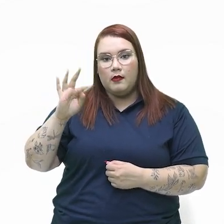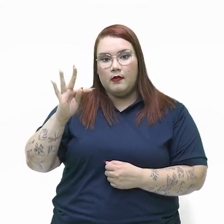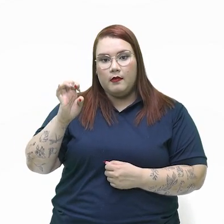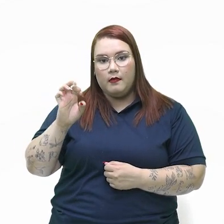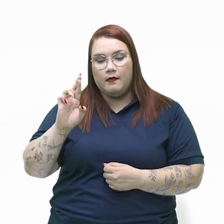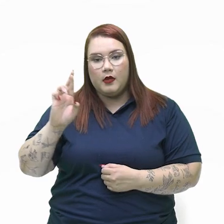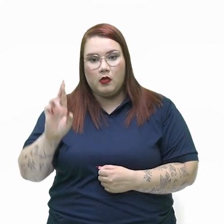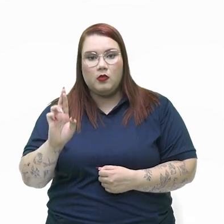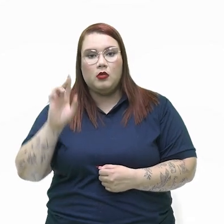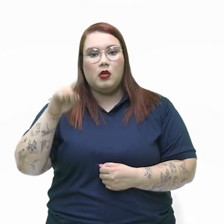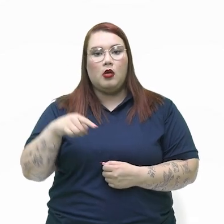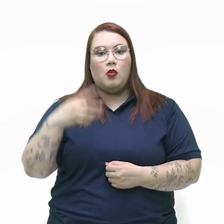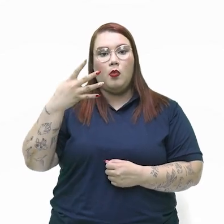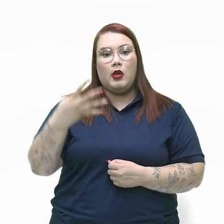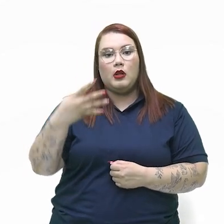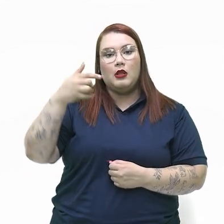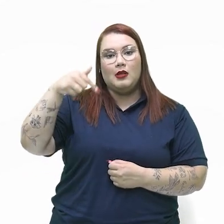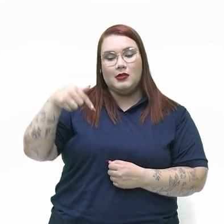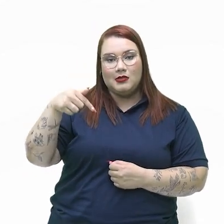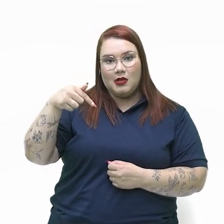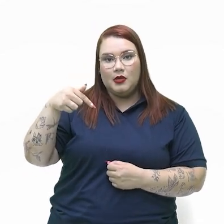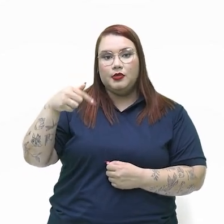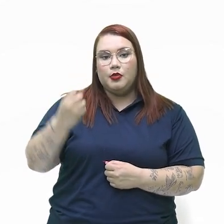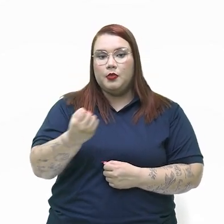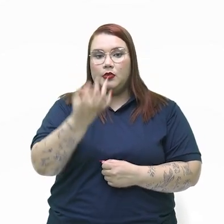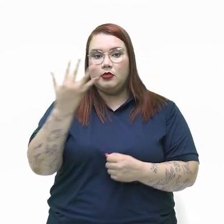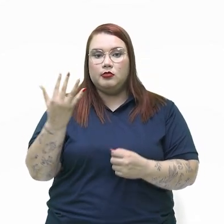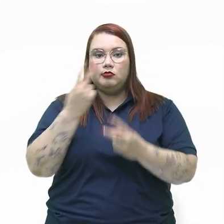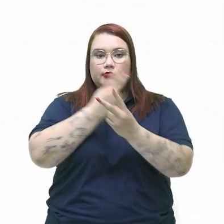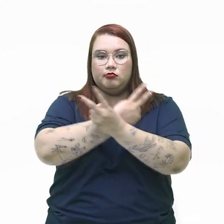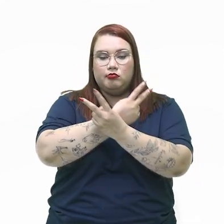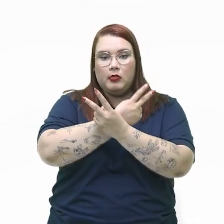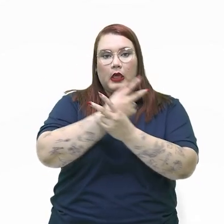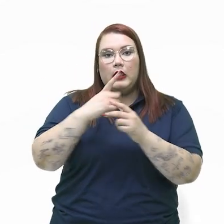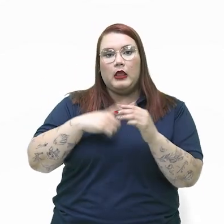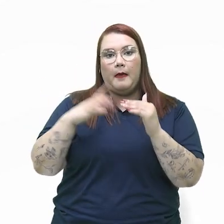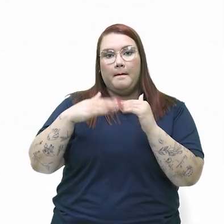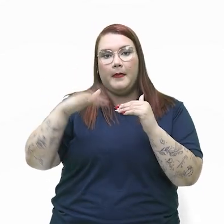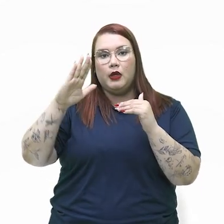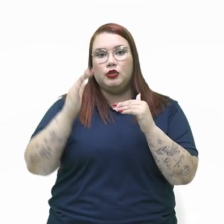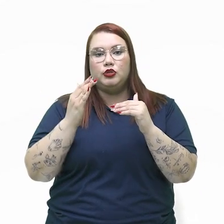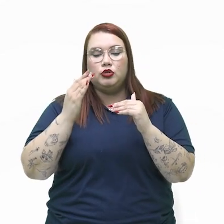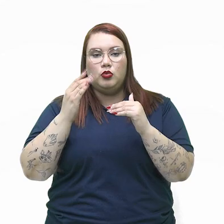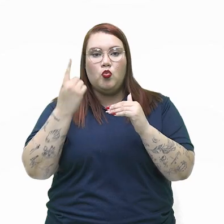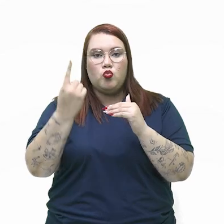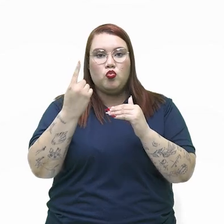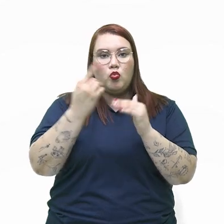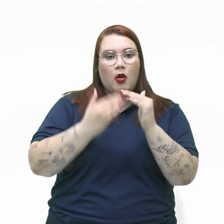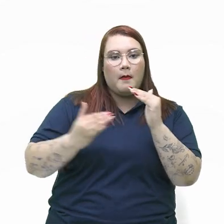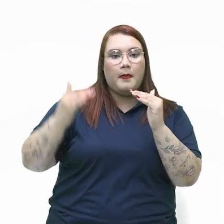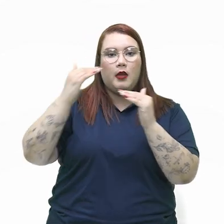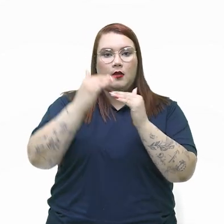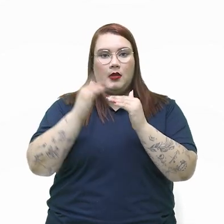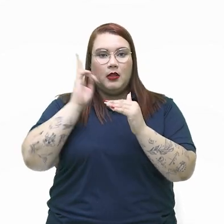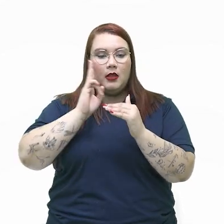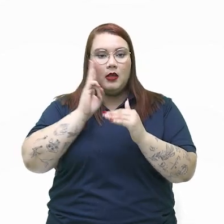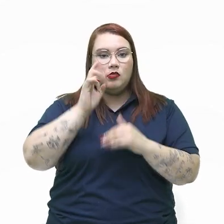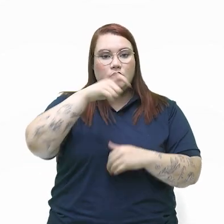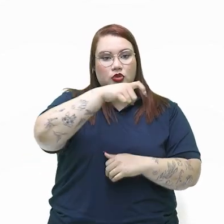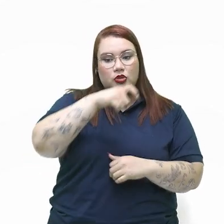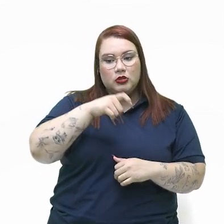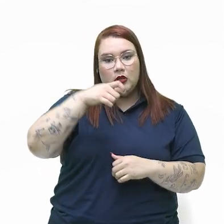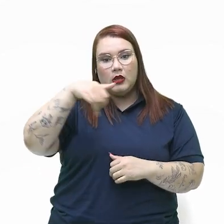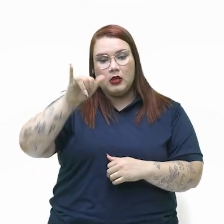um a mais, né? Esse um a mais vai ser exatamente onde deveria ser o par X e